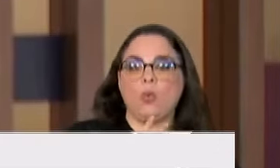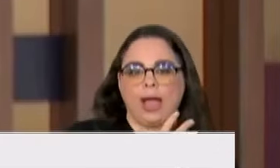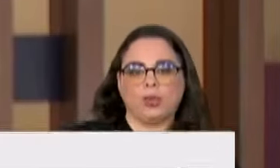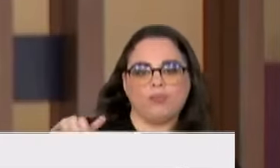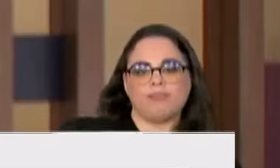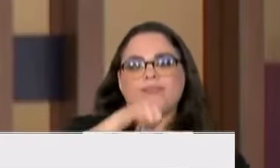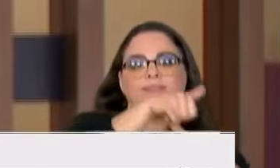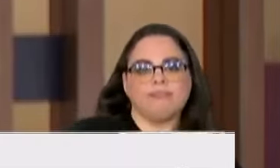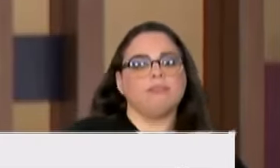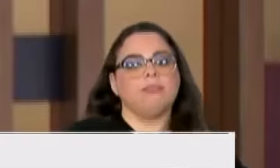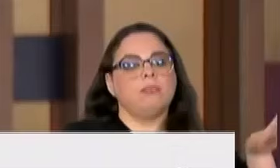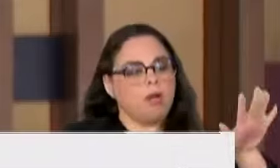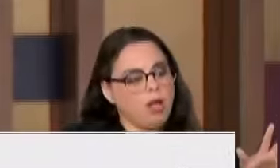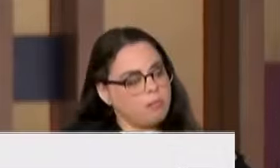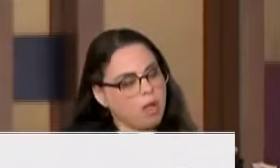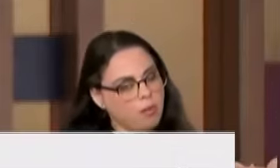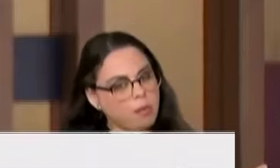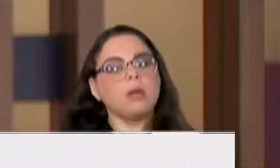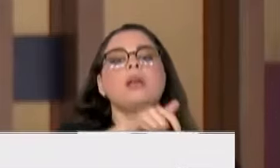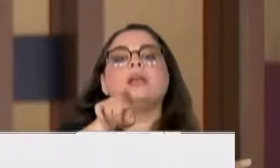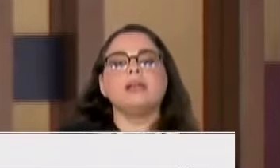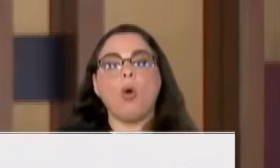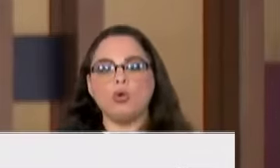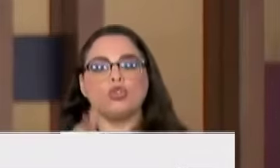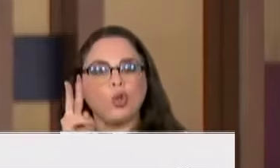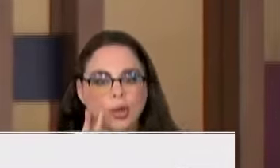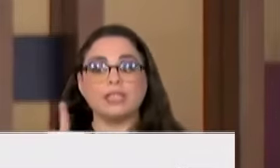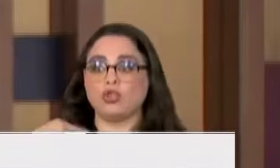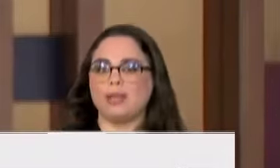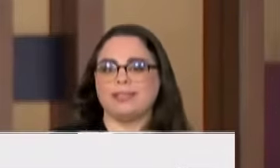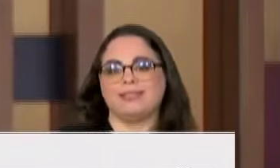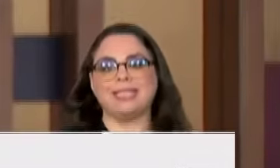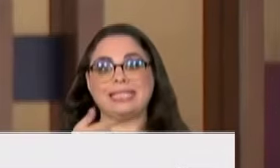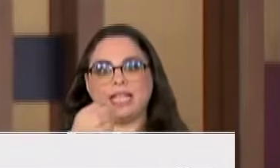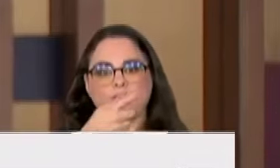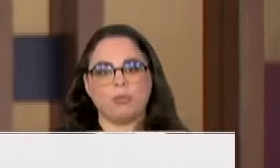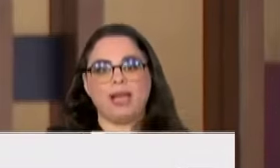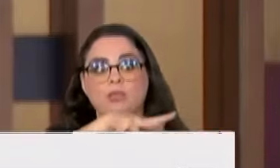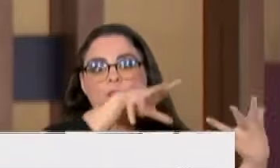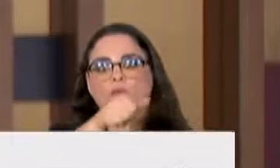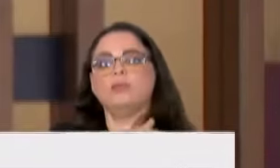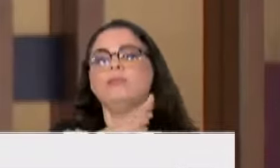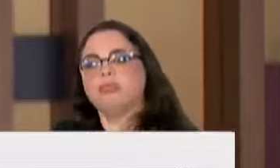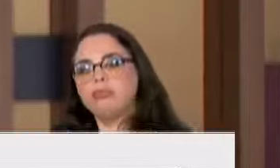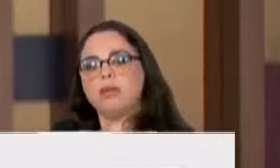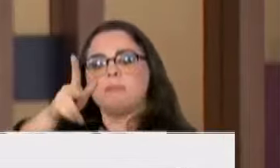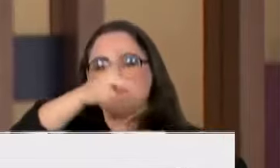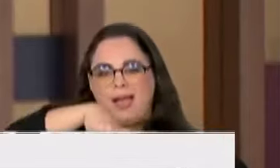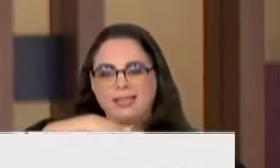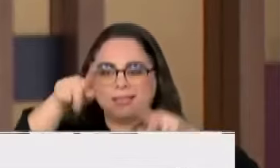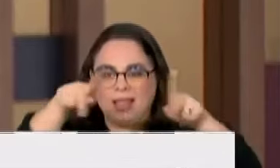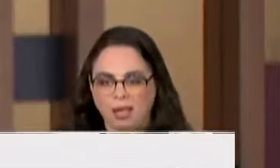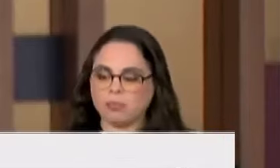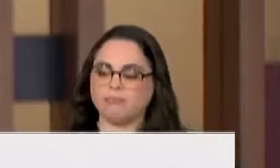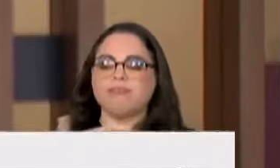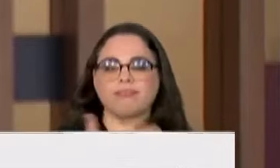a desembarcar lá, que saco aeronave que trará mais pessoas em cada voo. Então essa é a nossa expectativa, uma média de 500